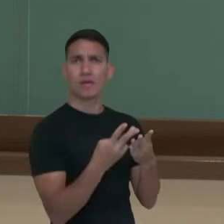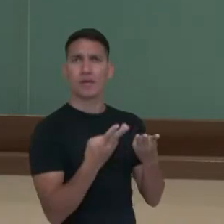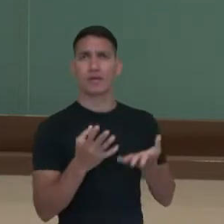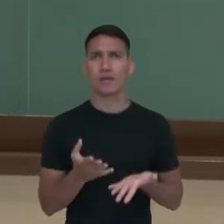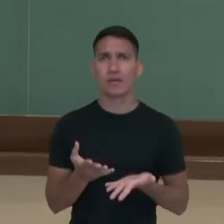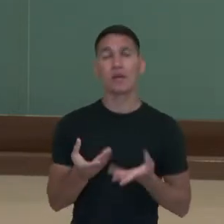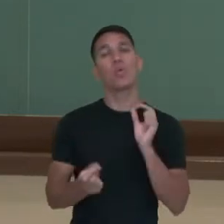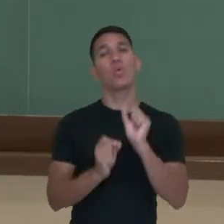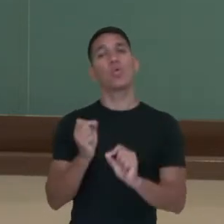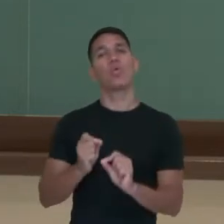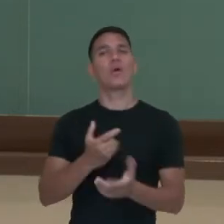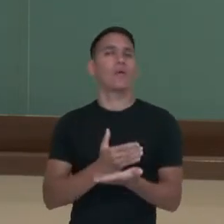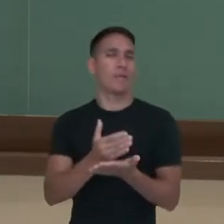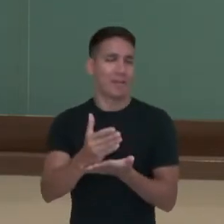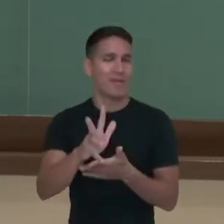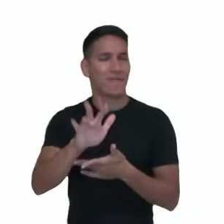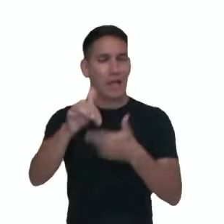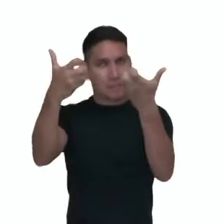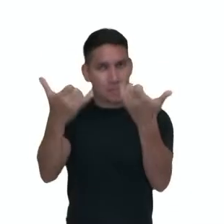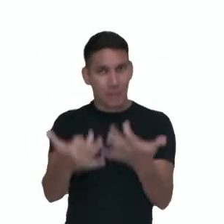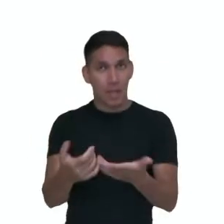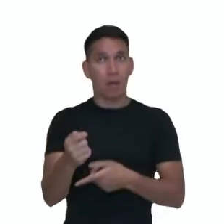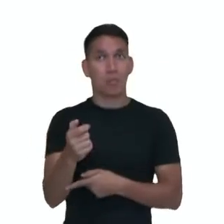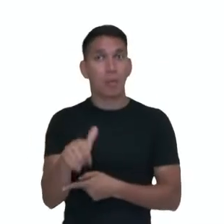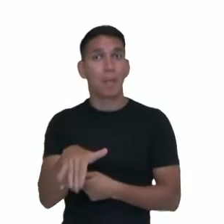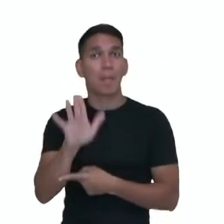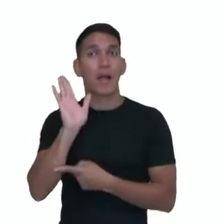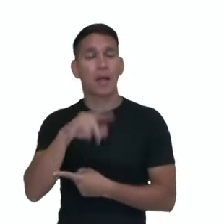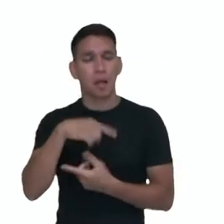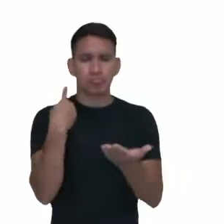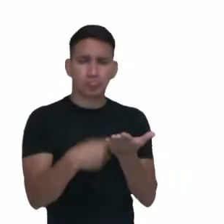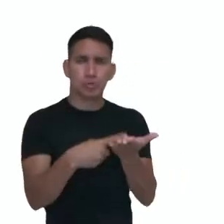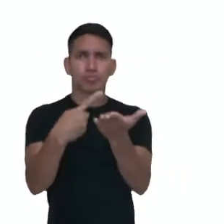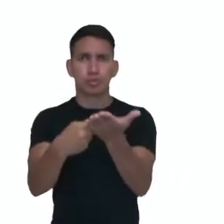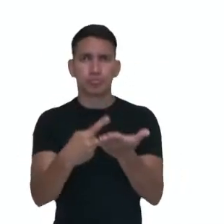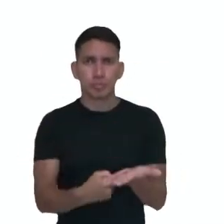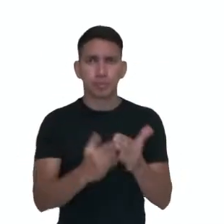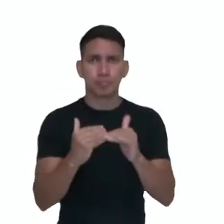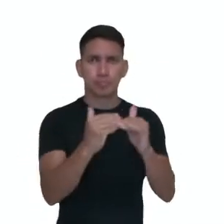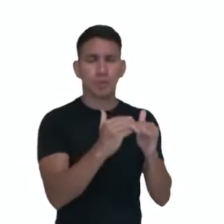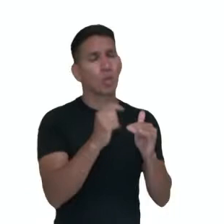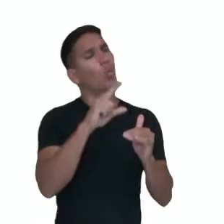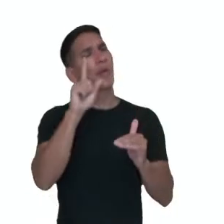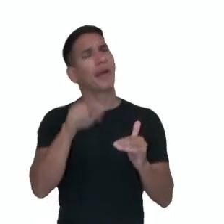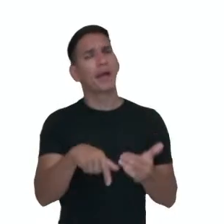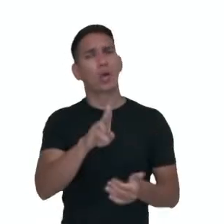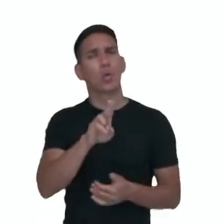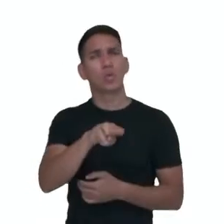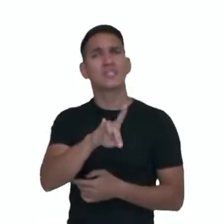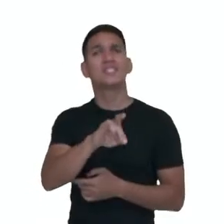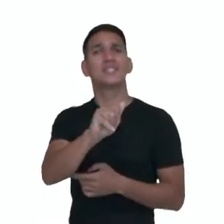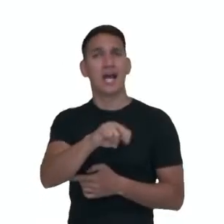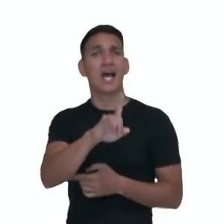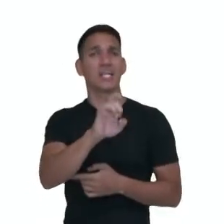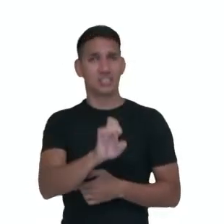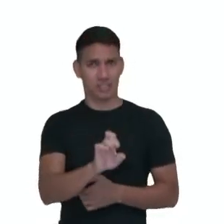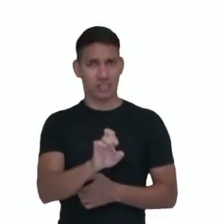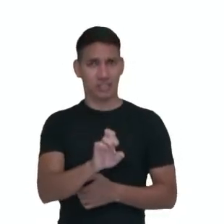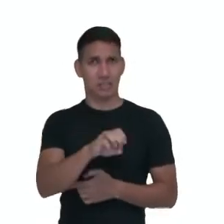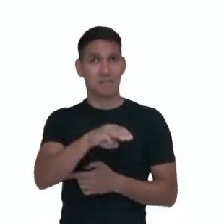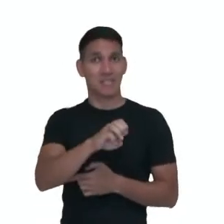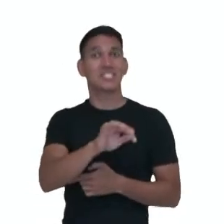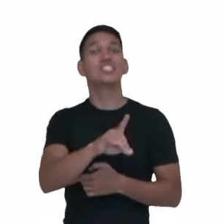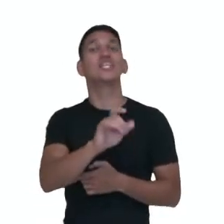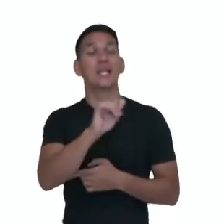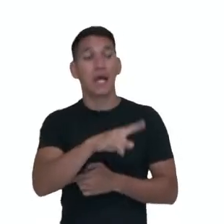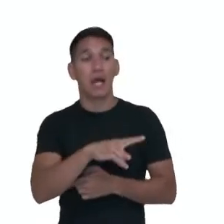para começar, vamos falar um pouquinho sobre unidades de medida. Então, as unidades de medida são modelos estabelecidos para